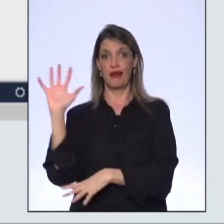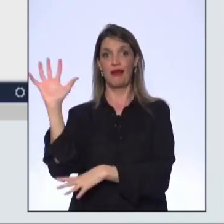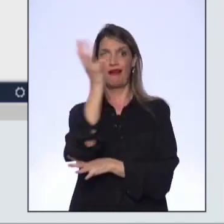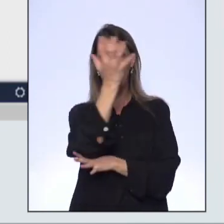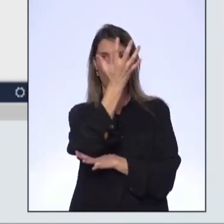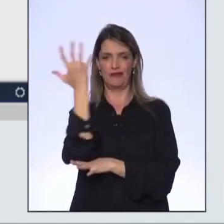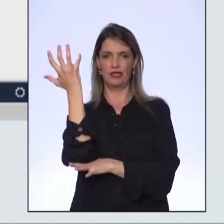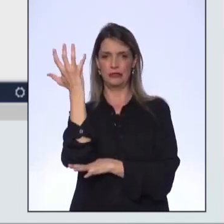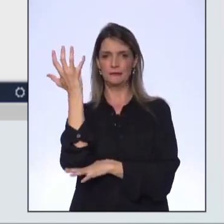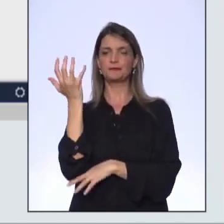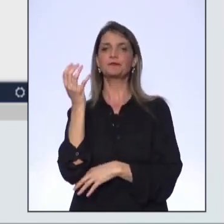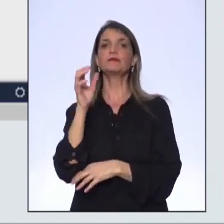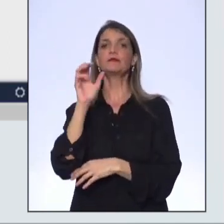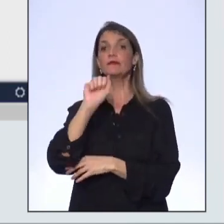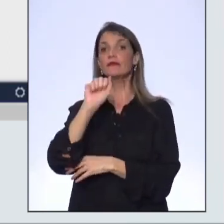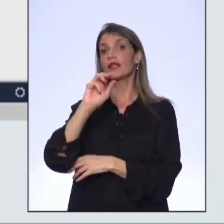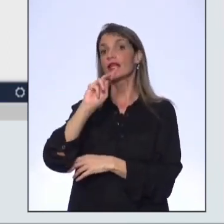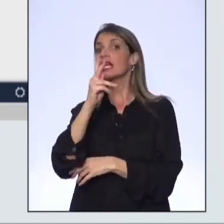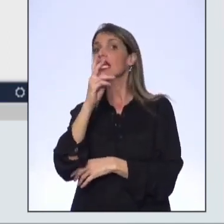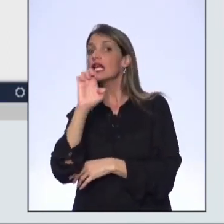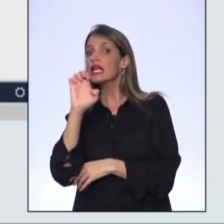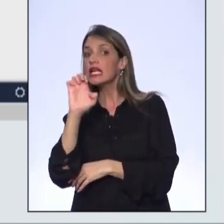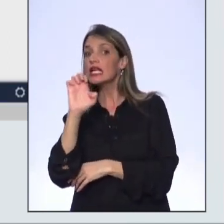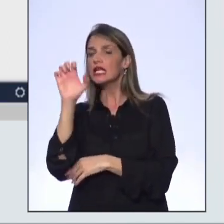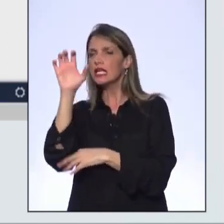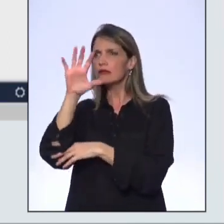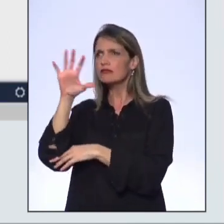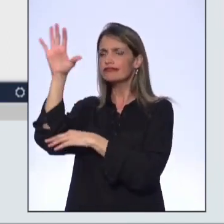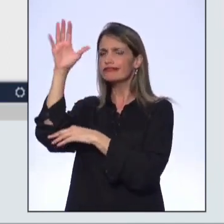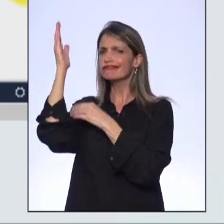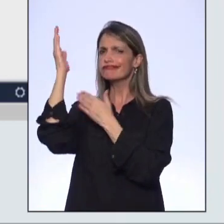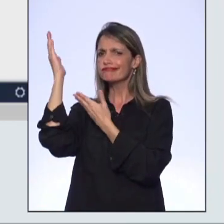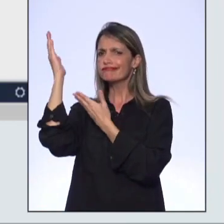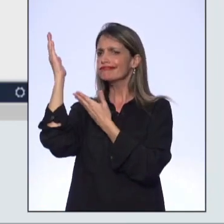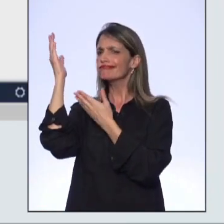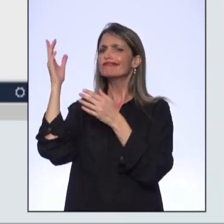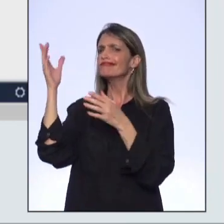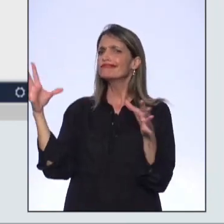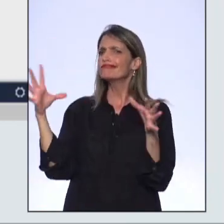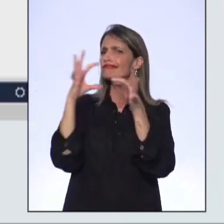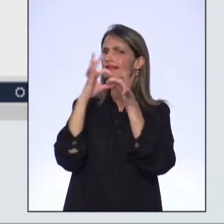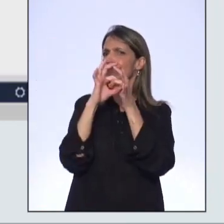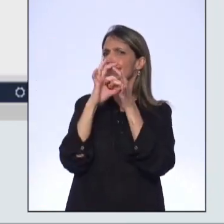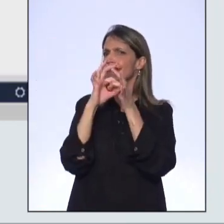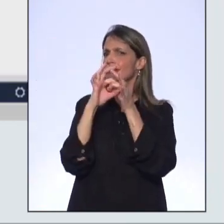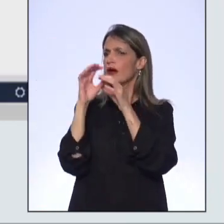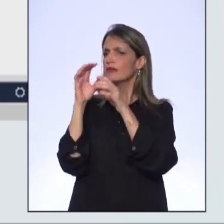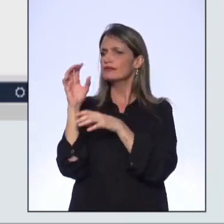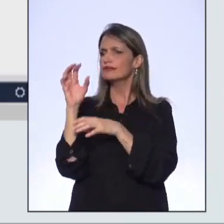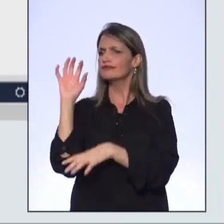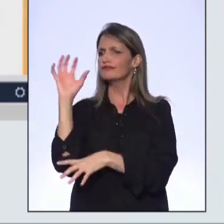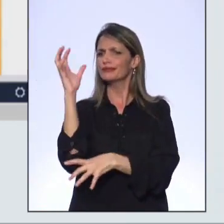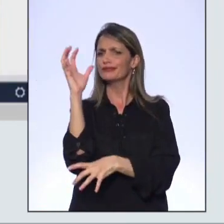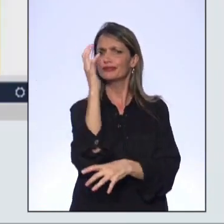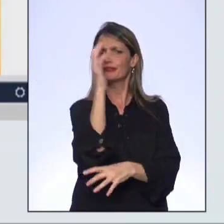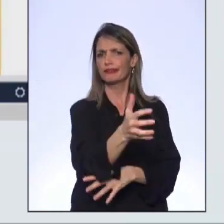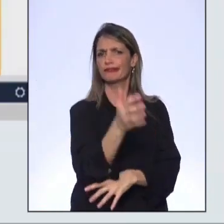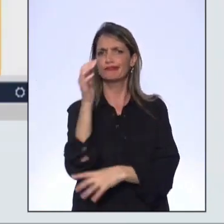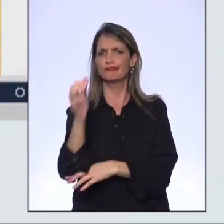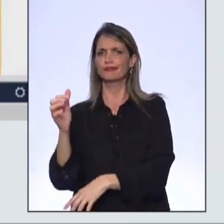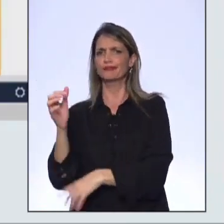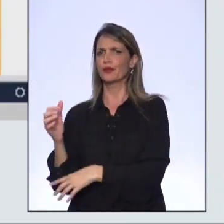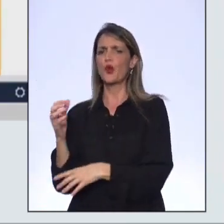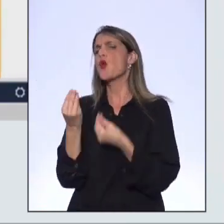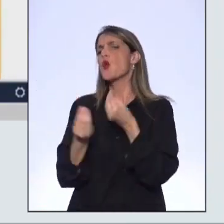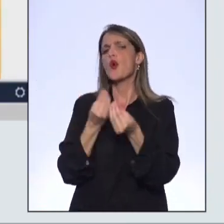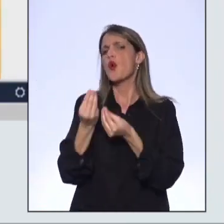estado do Acre ao território brasileiro está diretamente relacionado com a exploração econômica da borracha. Como a exploração